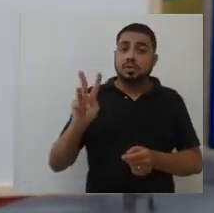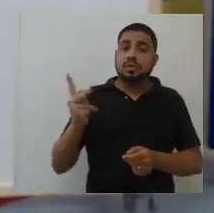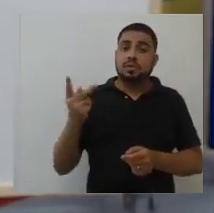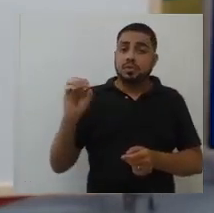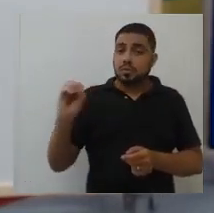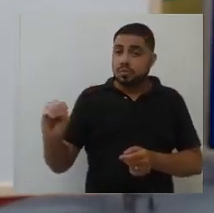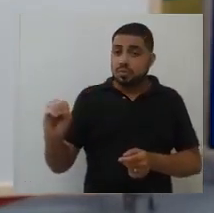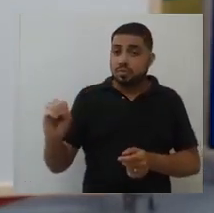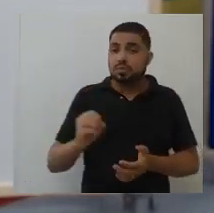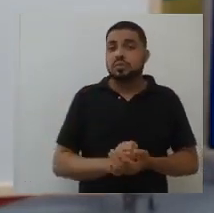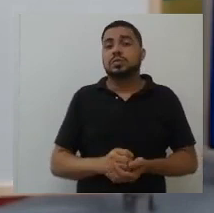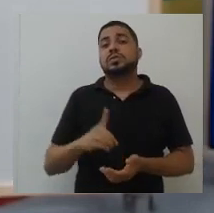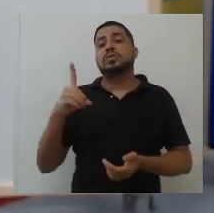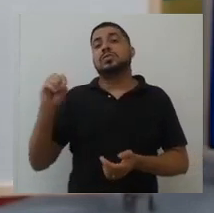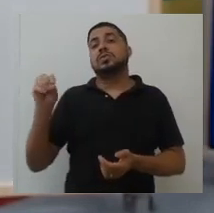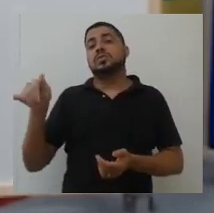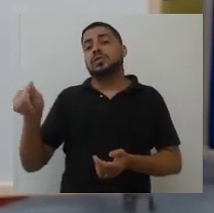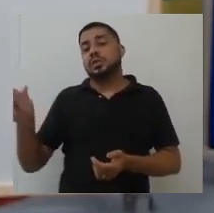do you